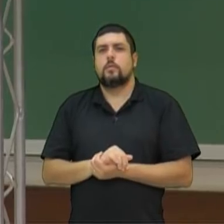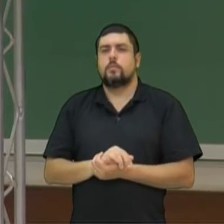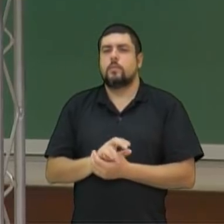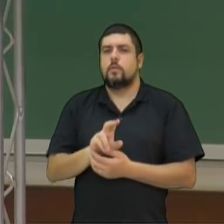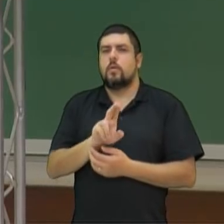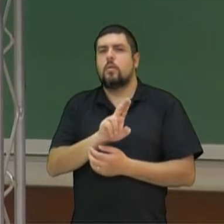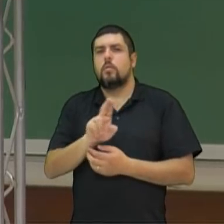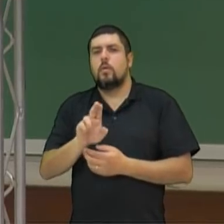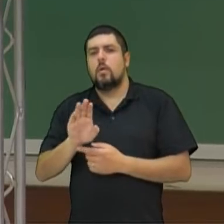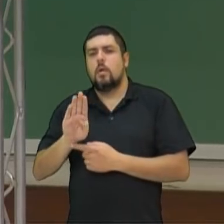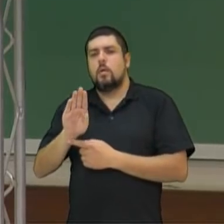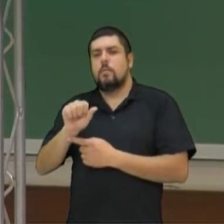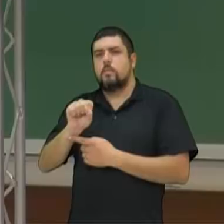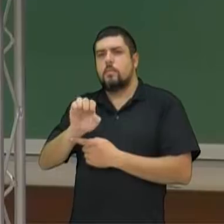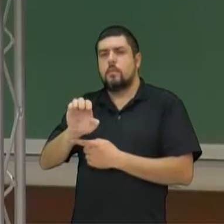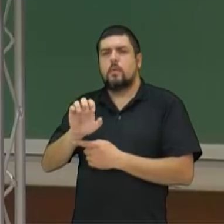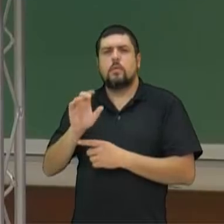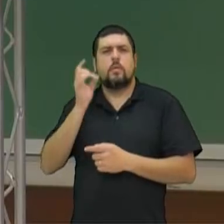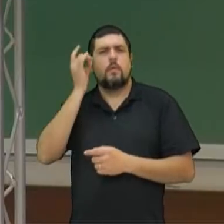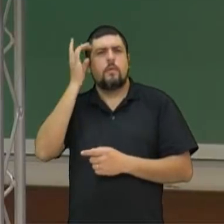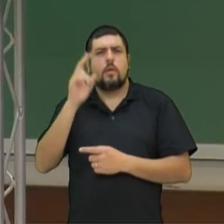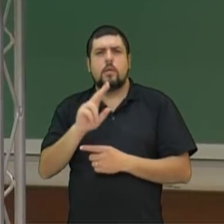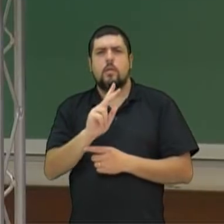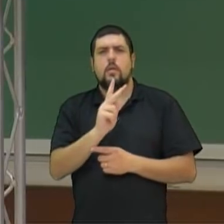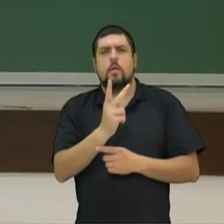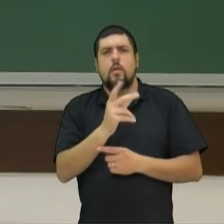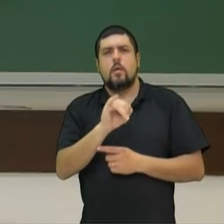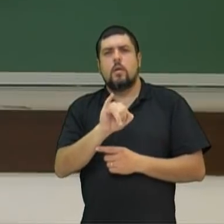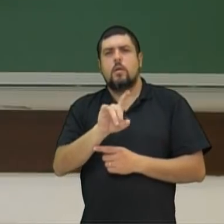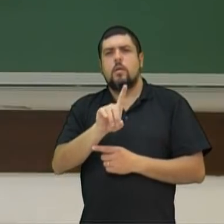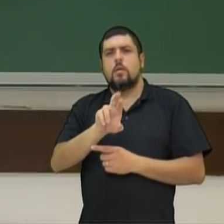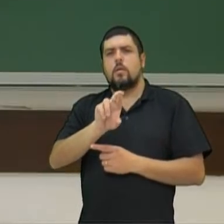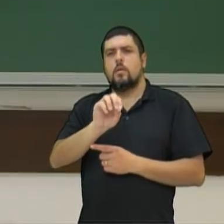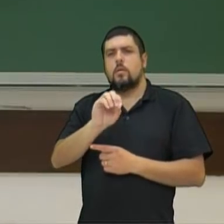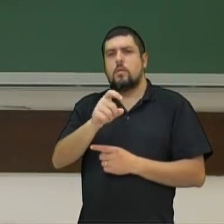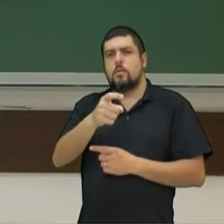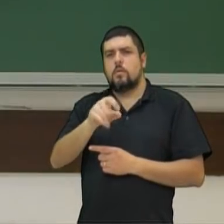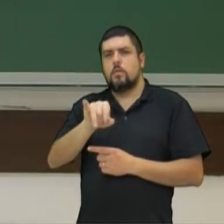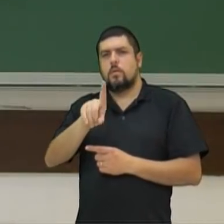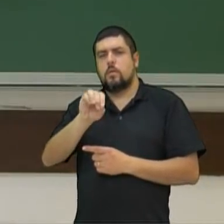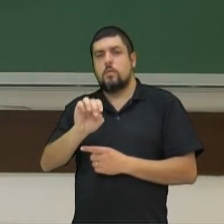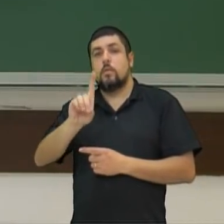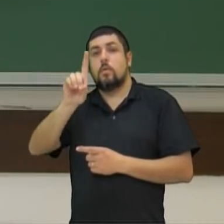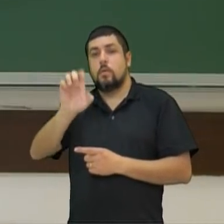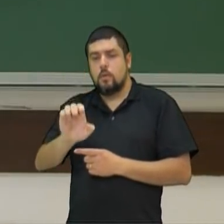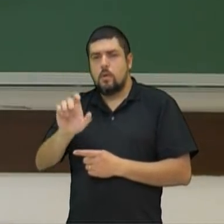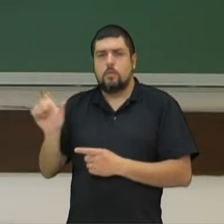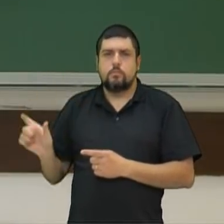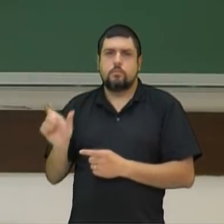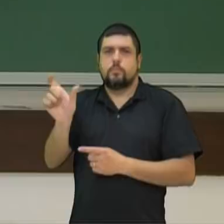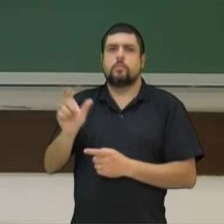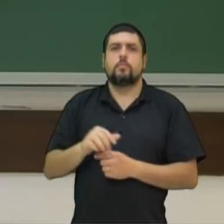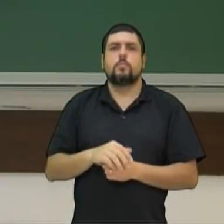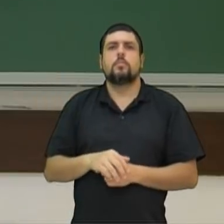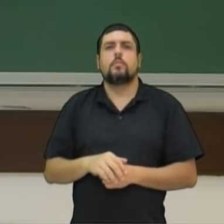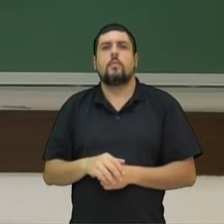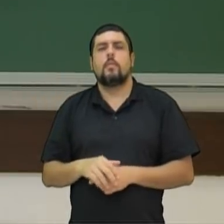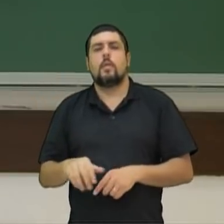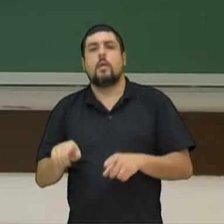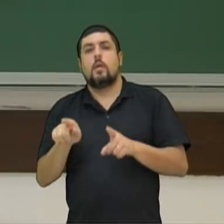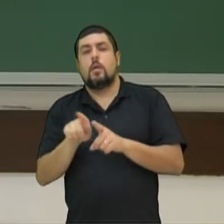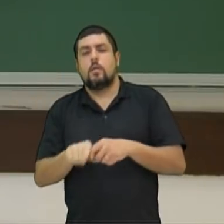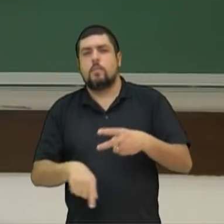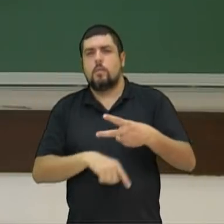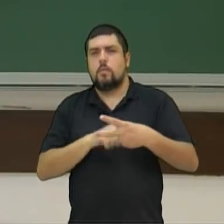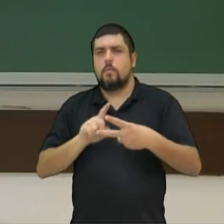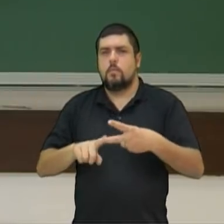bases? Nome para a base é uma benção. Hidróxido de. Acabou a conversa. Cátions das soluções básicas alcalinas.